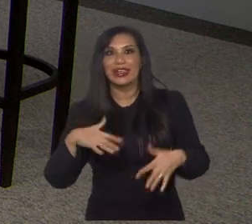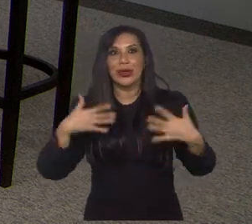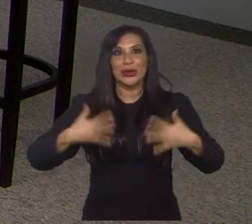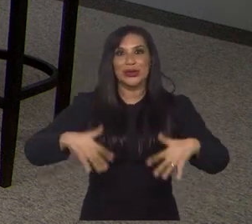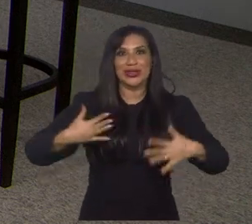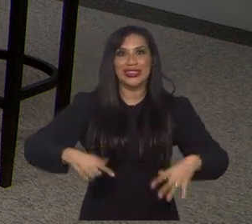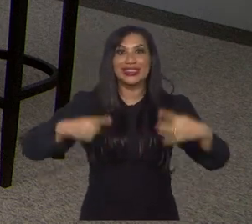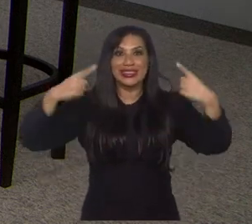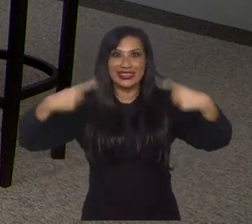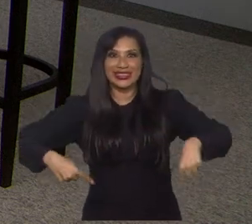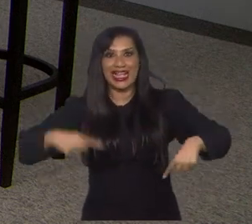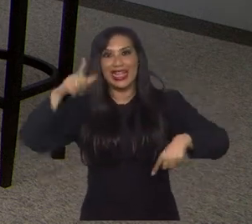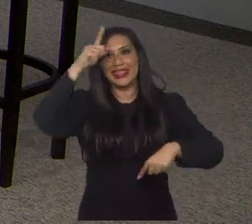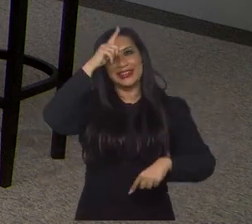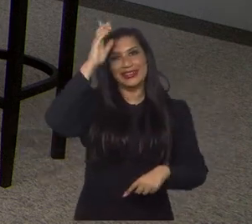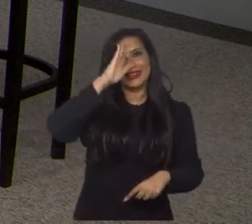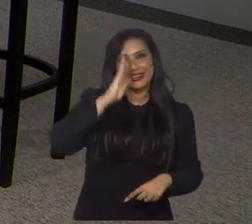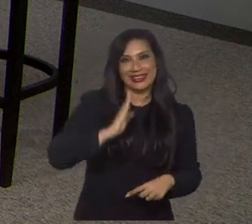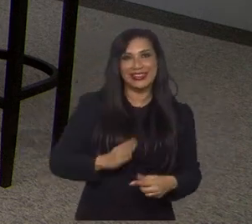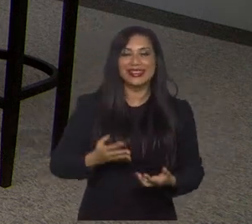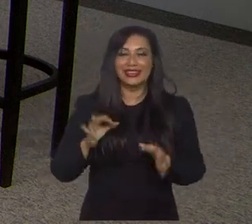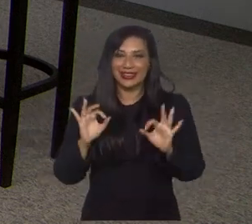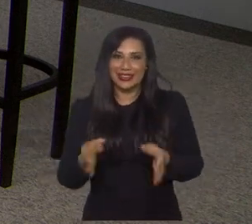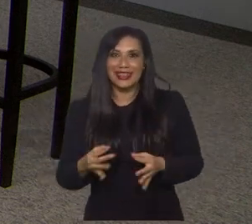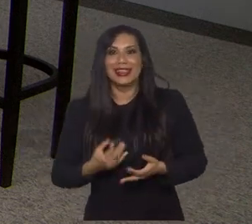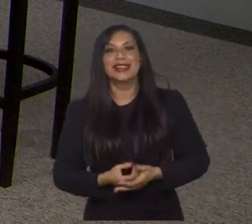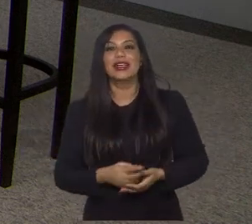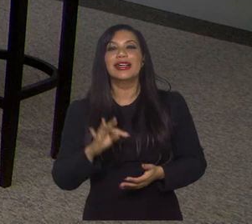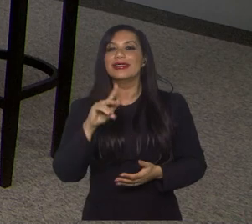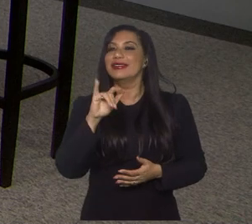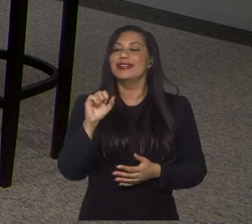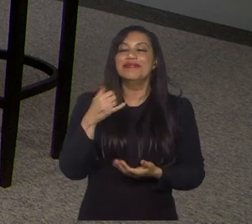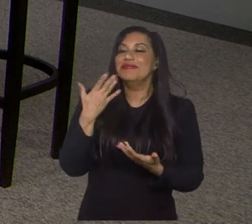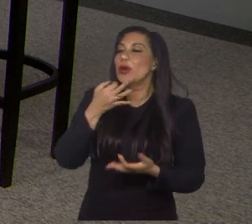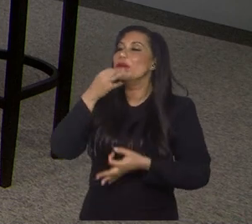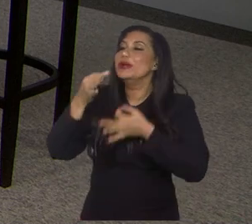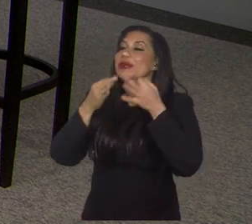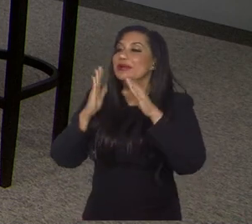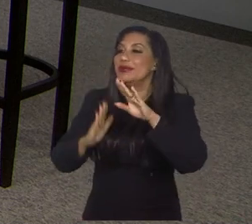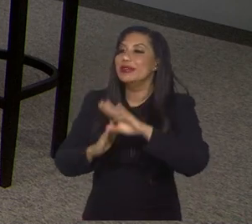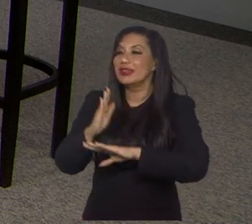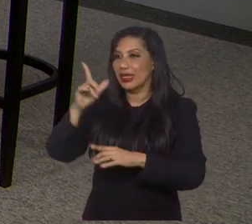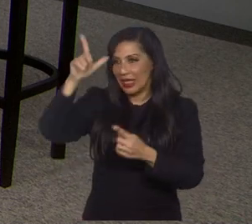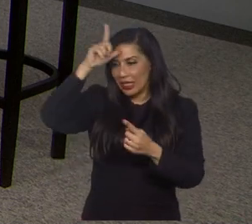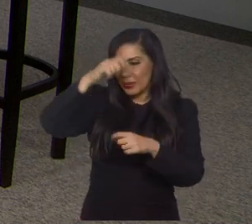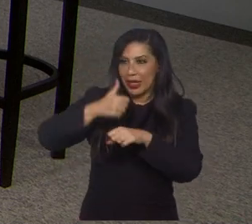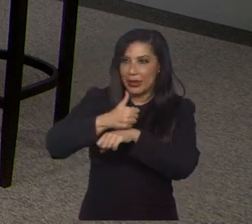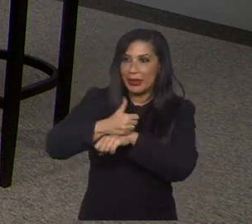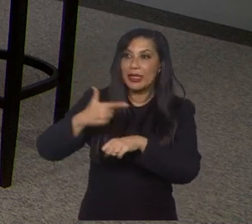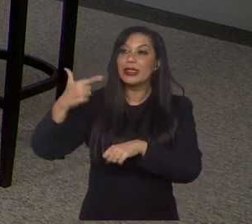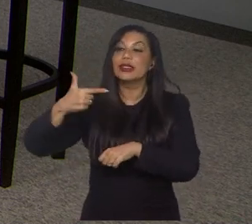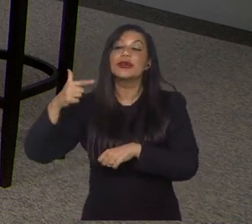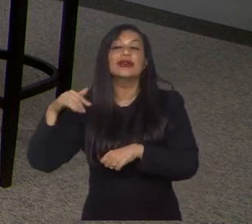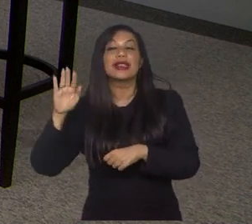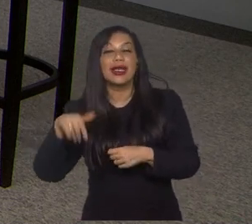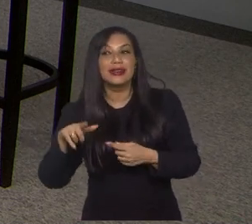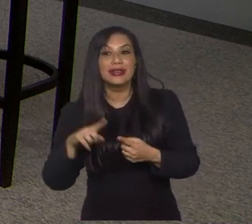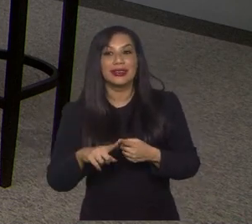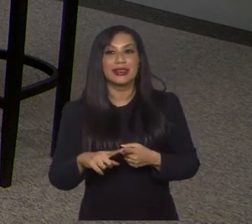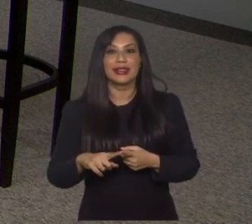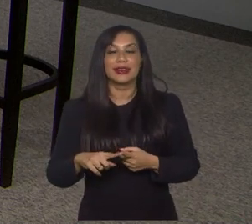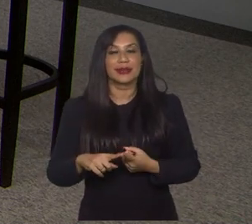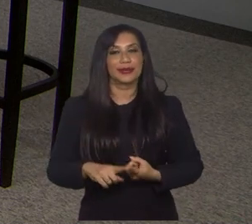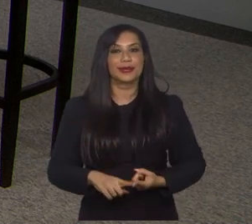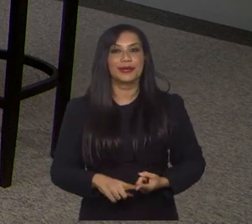grande diversão ganhar a Alemanha logo. E Thaís, na sua classificação, seria de fato a Alemanha de primeiro. Em segundo, quem?